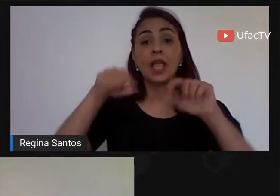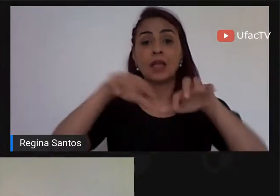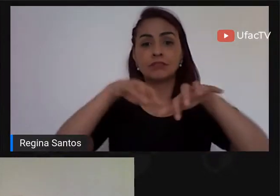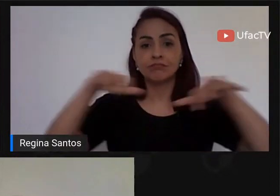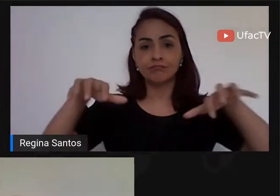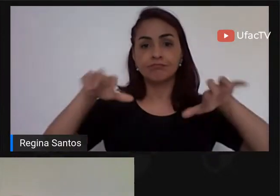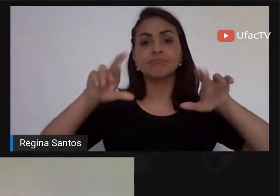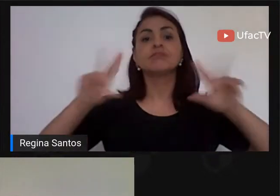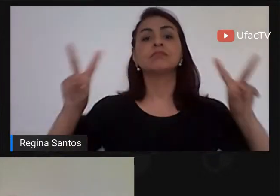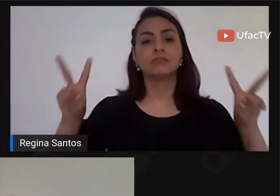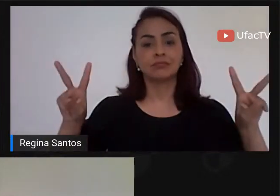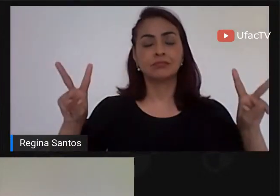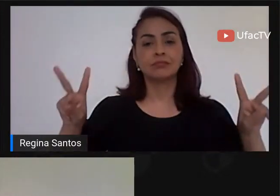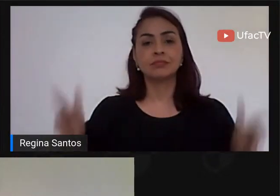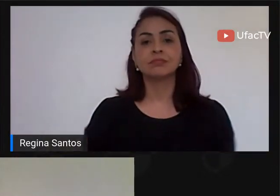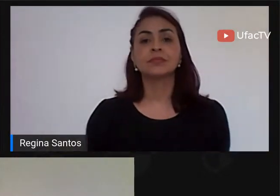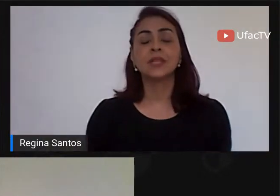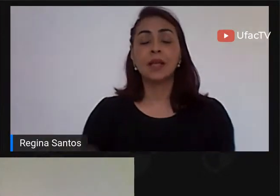são dicotômicas,